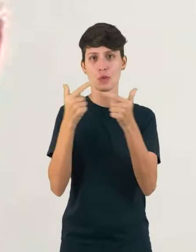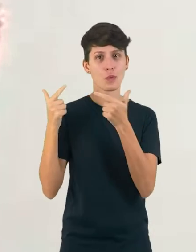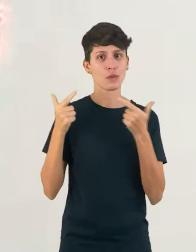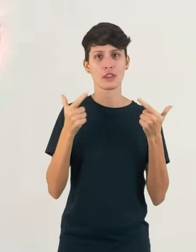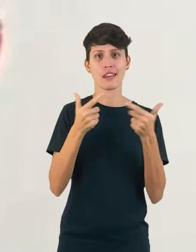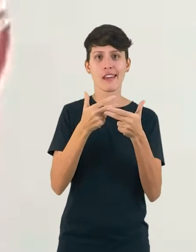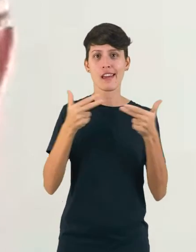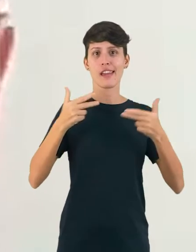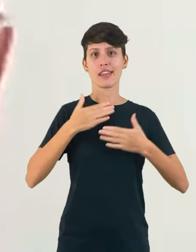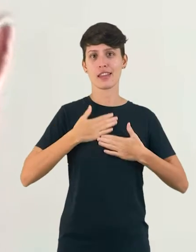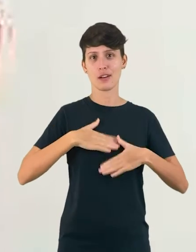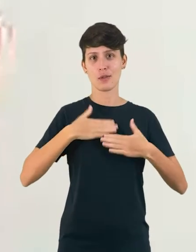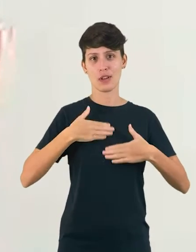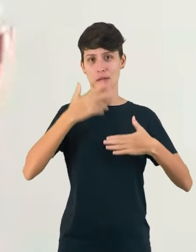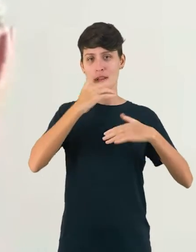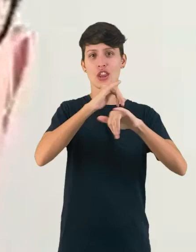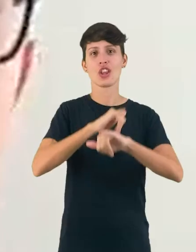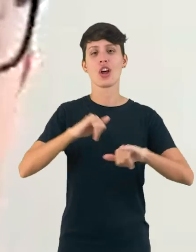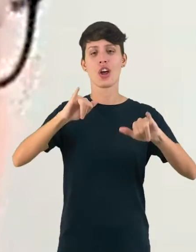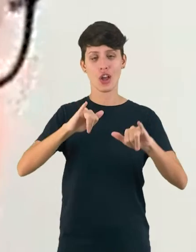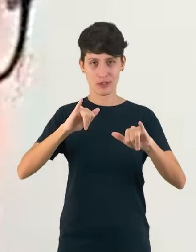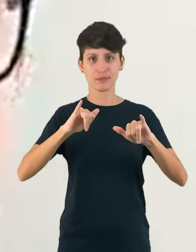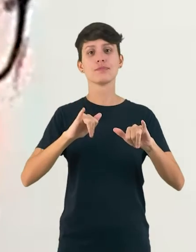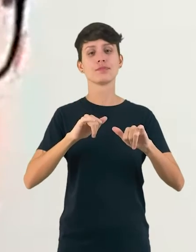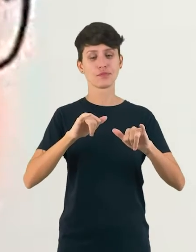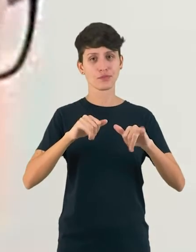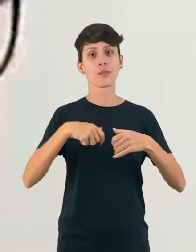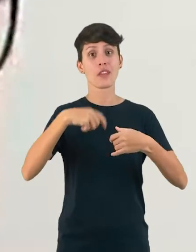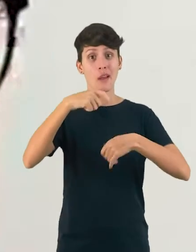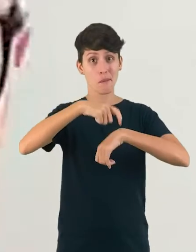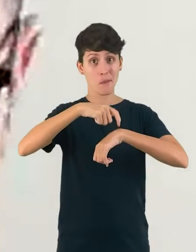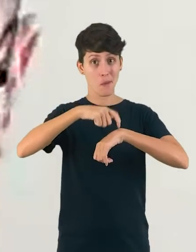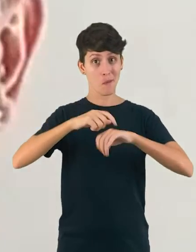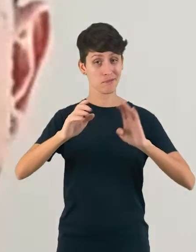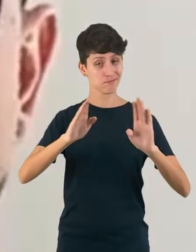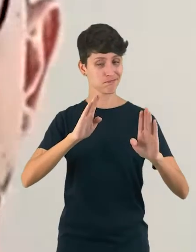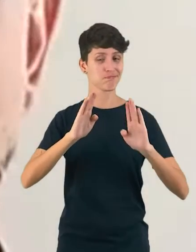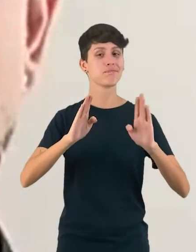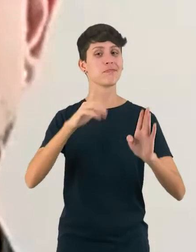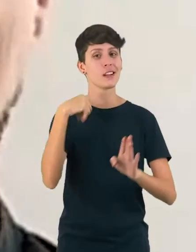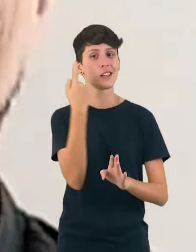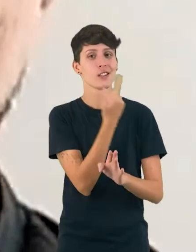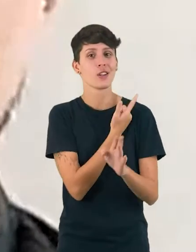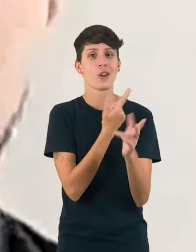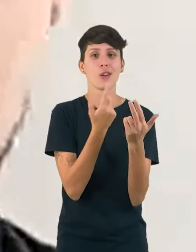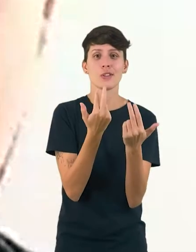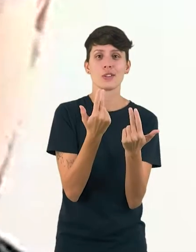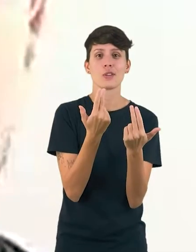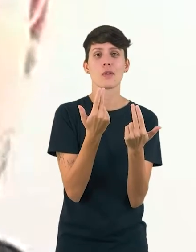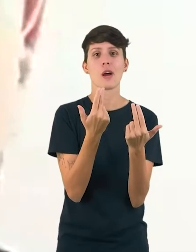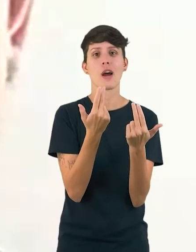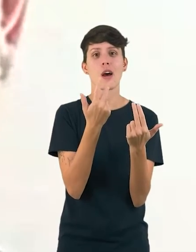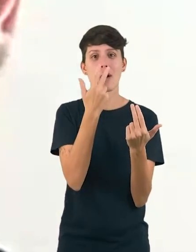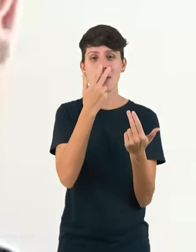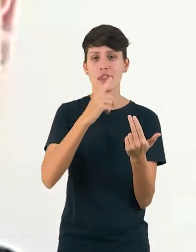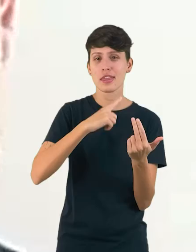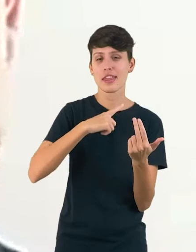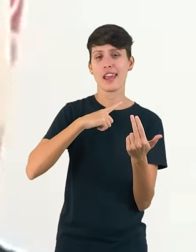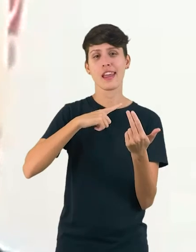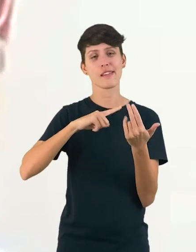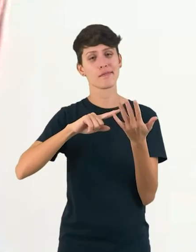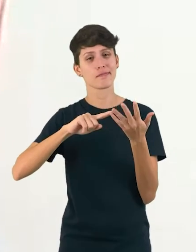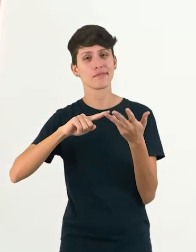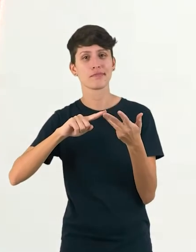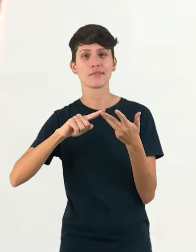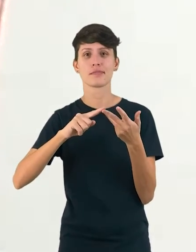é você quebrar a tranquilidade de um dia com essa notícia. Bom, para esse momento que